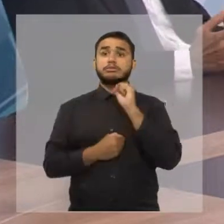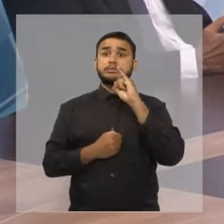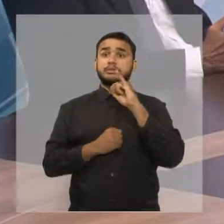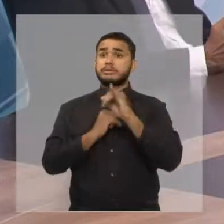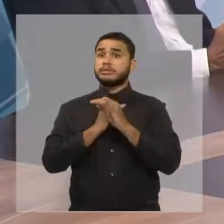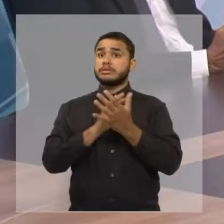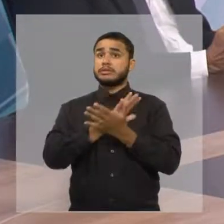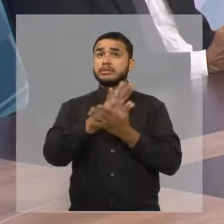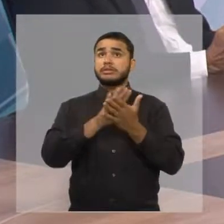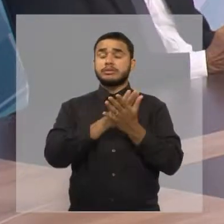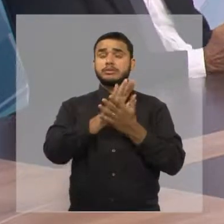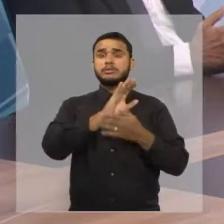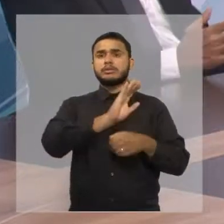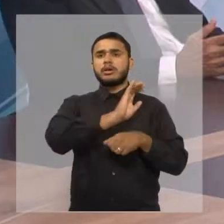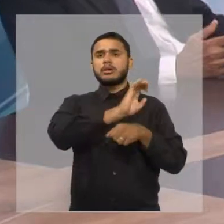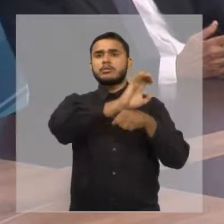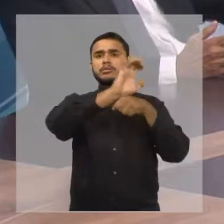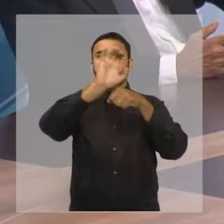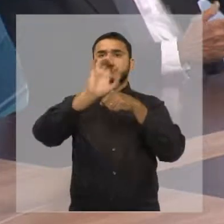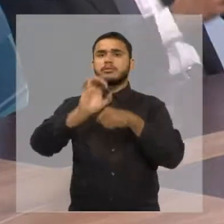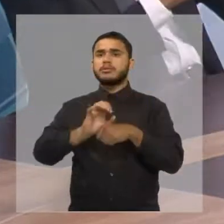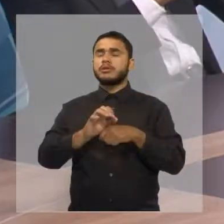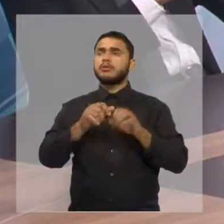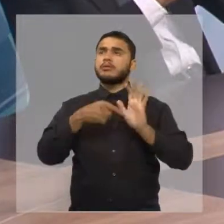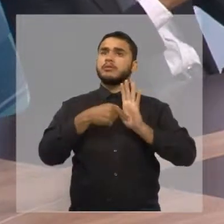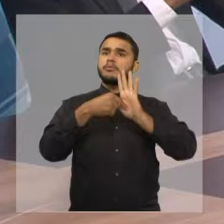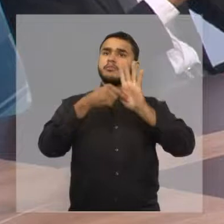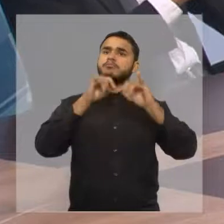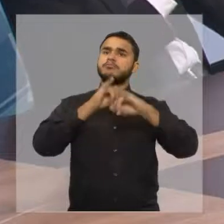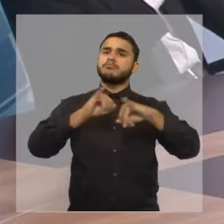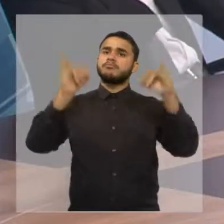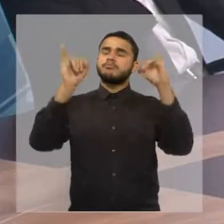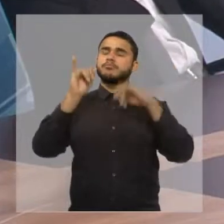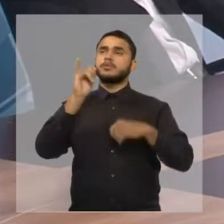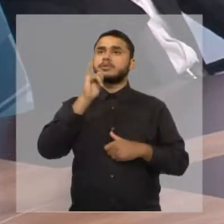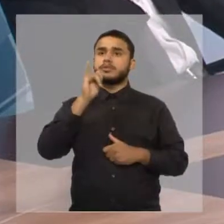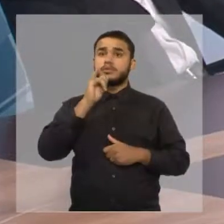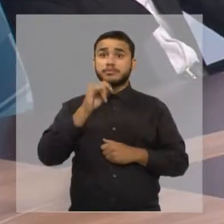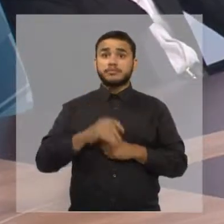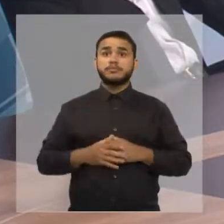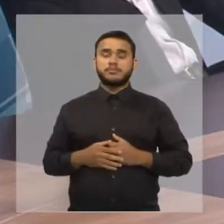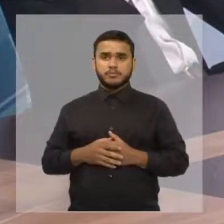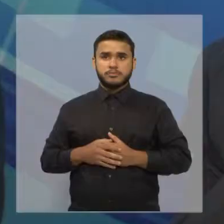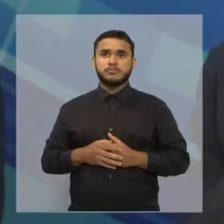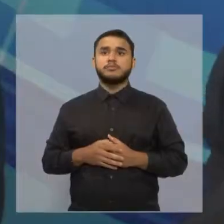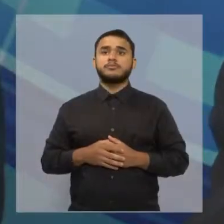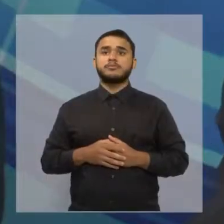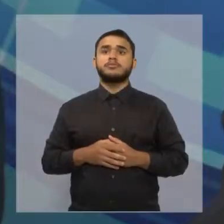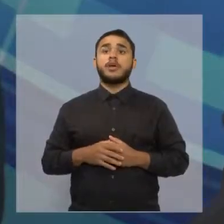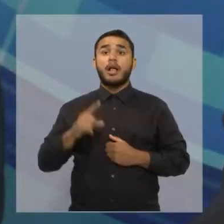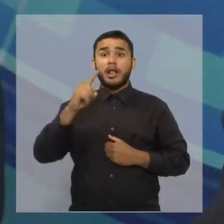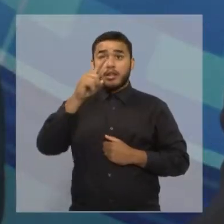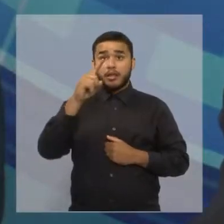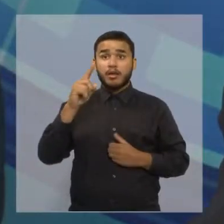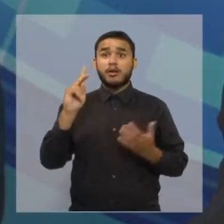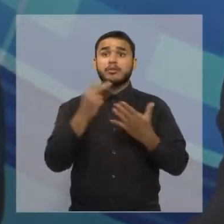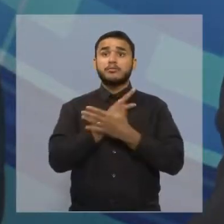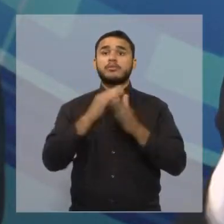anunciadas pelos governos do estado. O episódio mais rumoroso foi do aeroporto de Vitória da Conquista, na Chapada Diamantina, na Bahia,